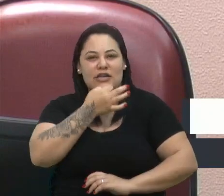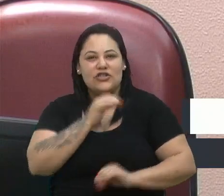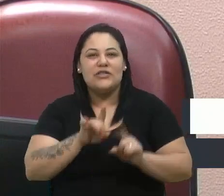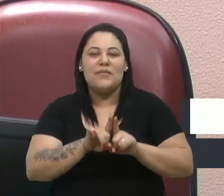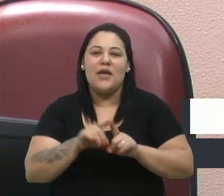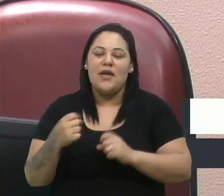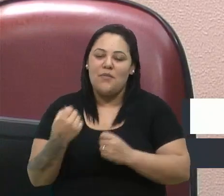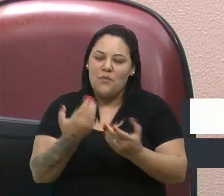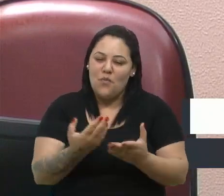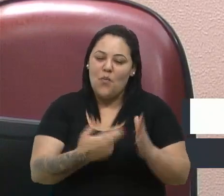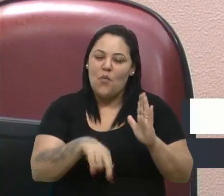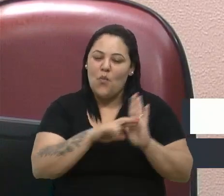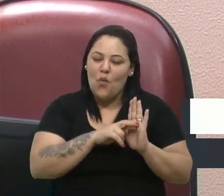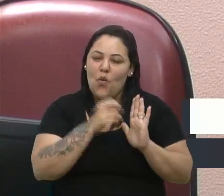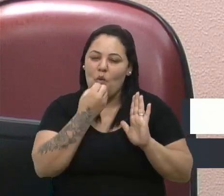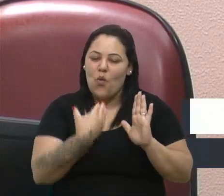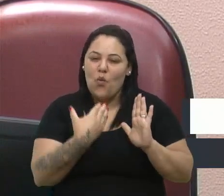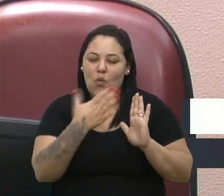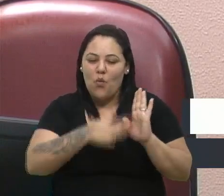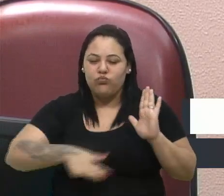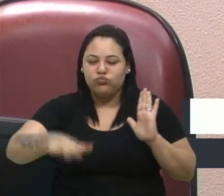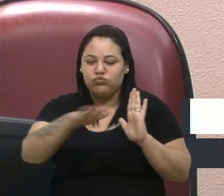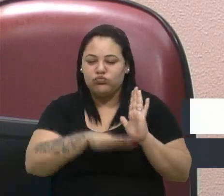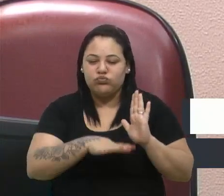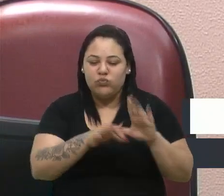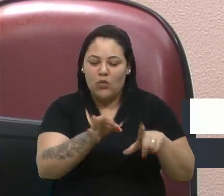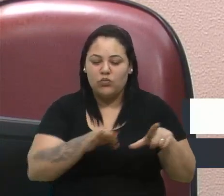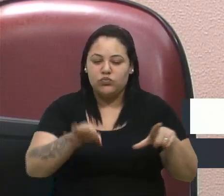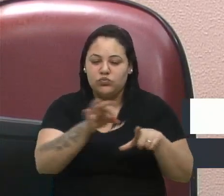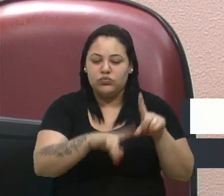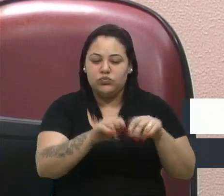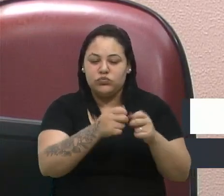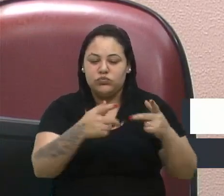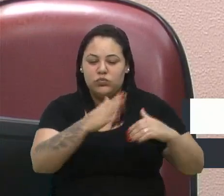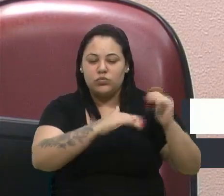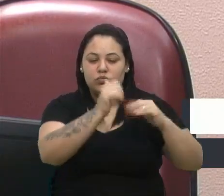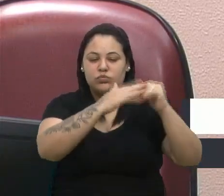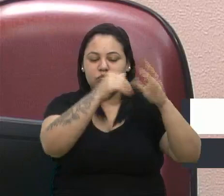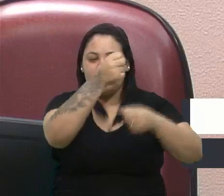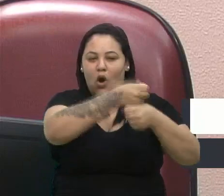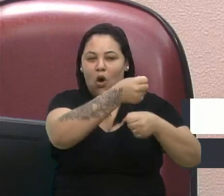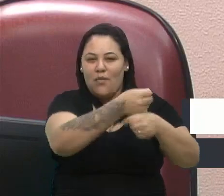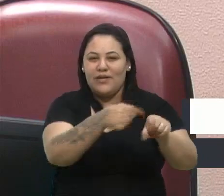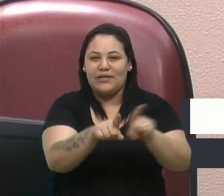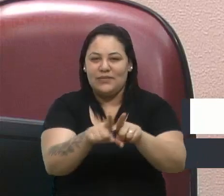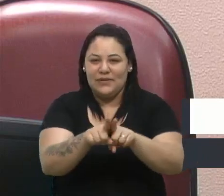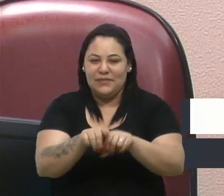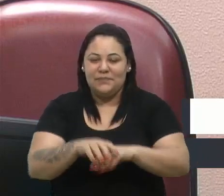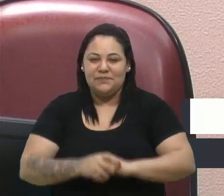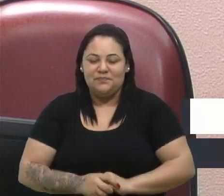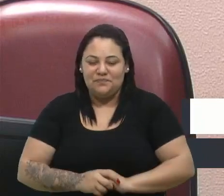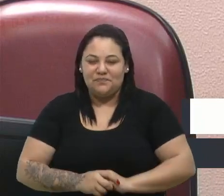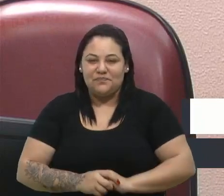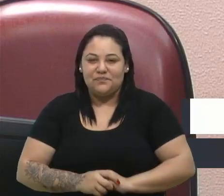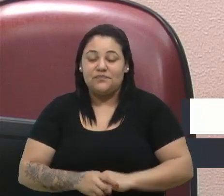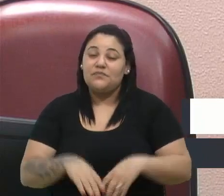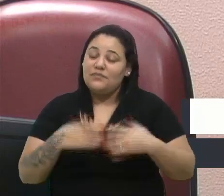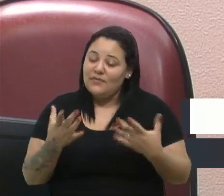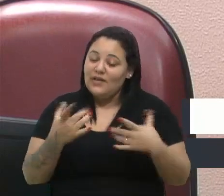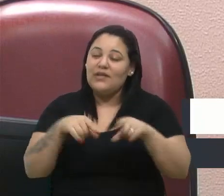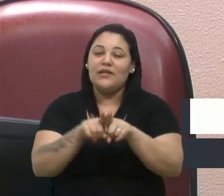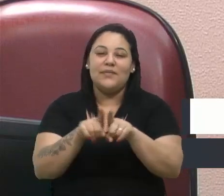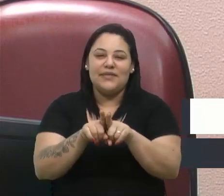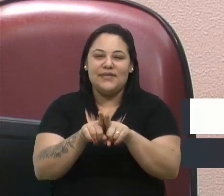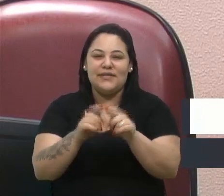bons resultados aí na área do comércio e do material de construção, de construções. E também gostaria de